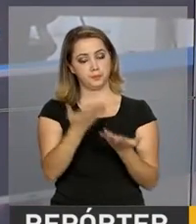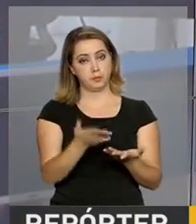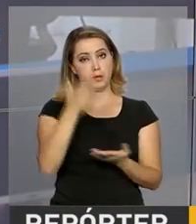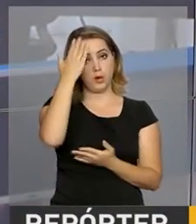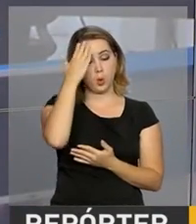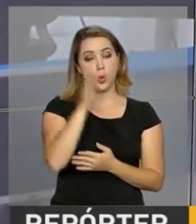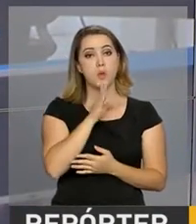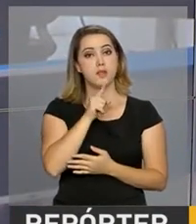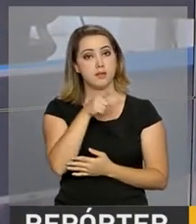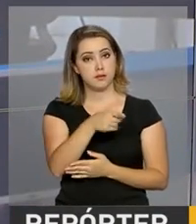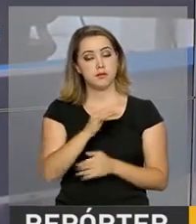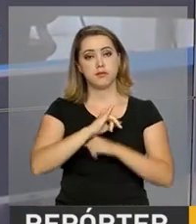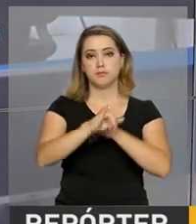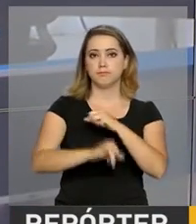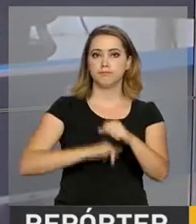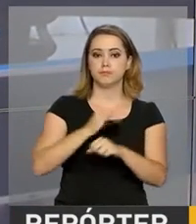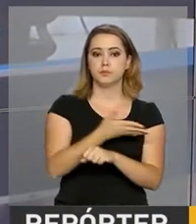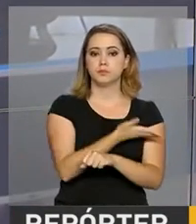benefício acesse